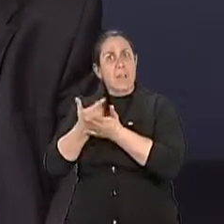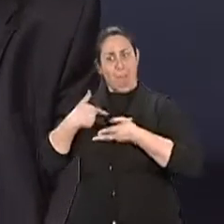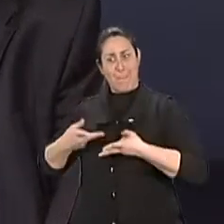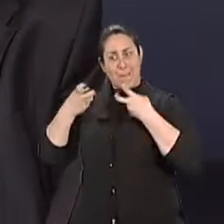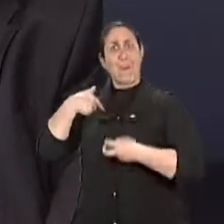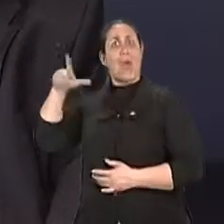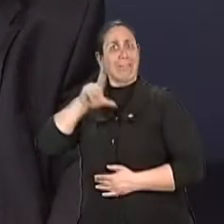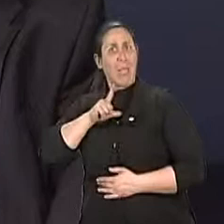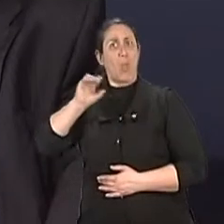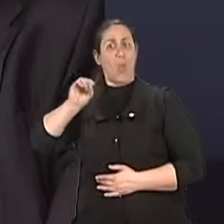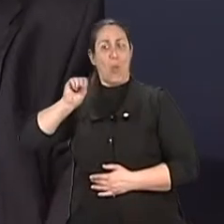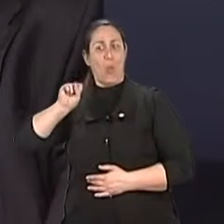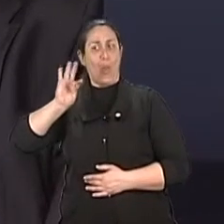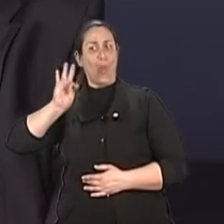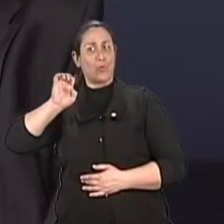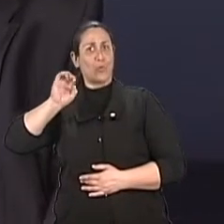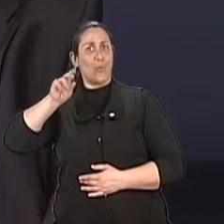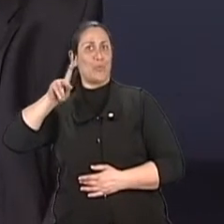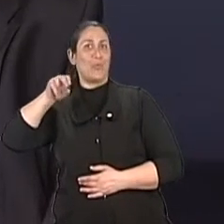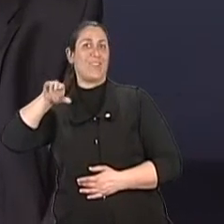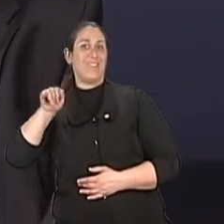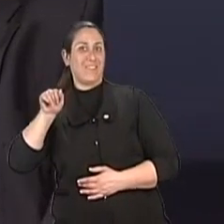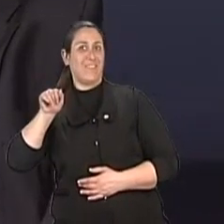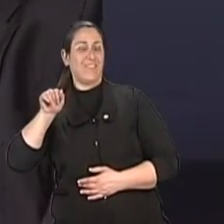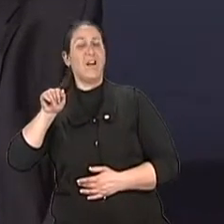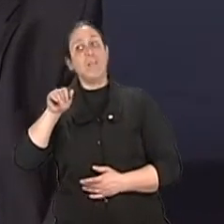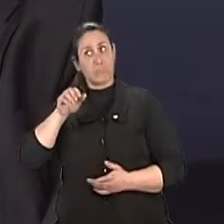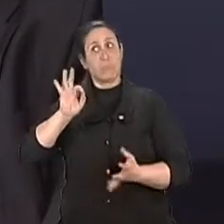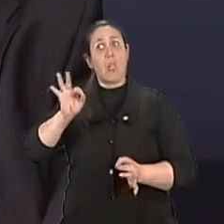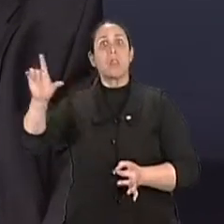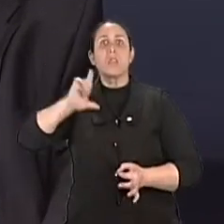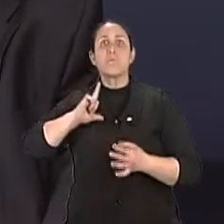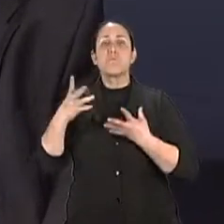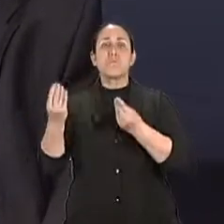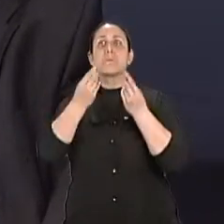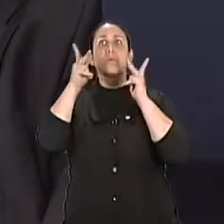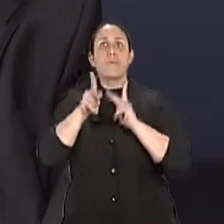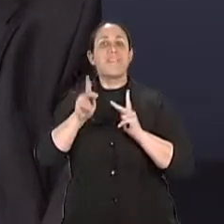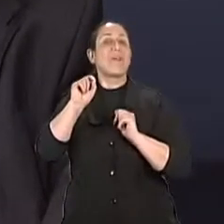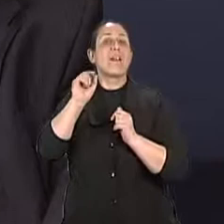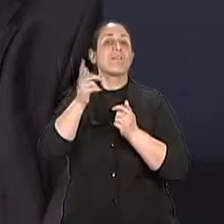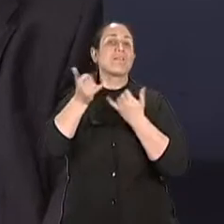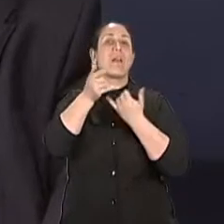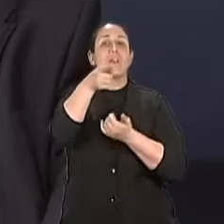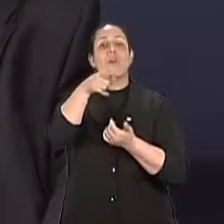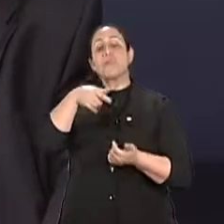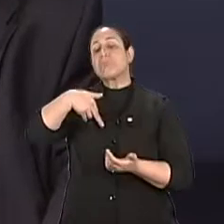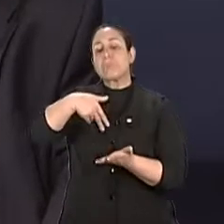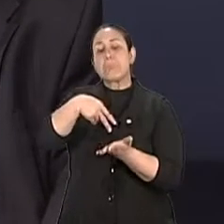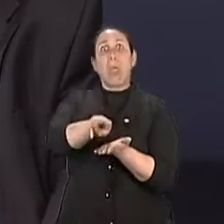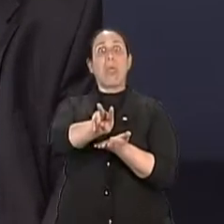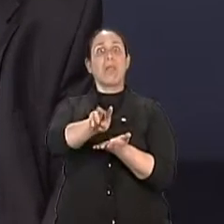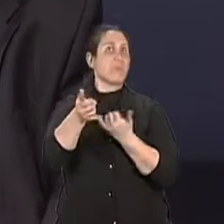e depois cai de tão frágil. Claro que isso não tem provas, mas aquela escorregada num tapetinho